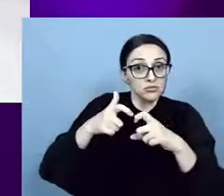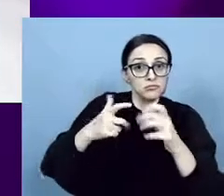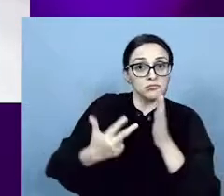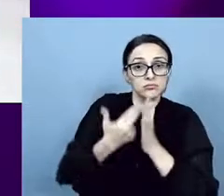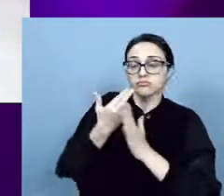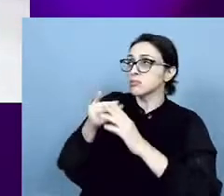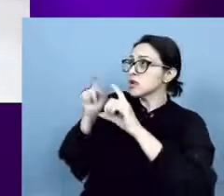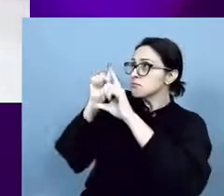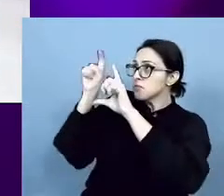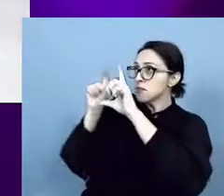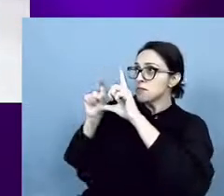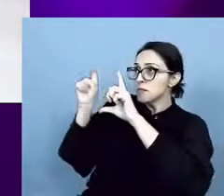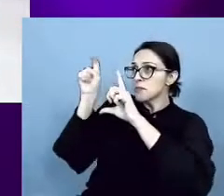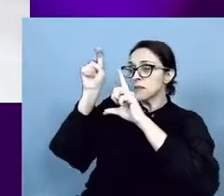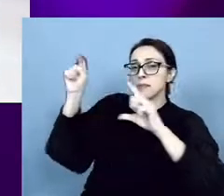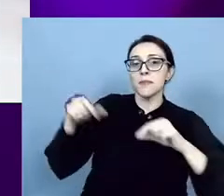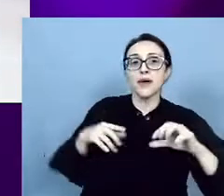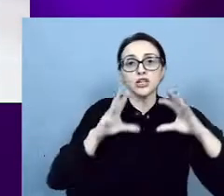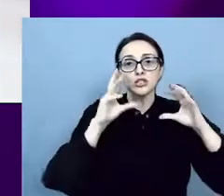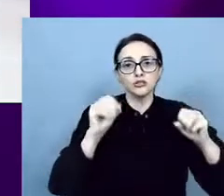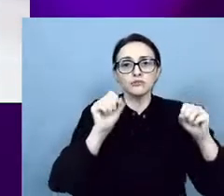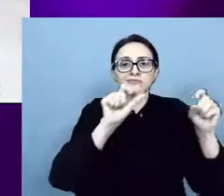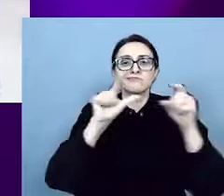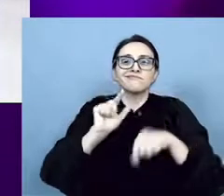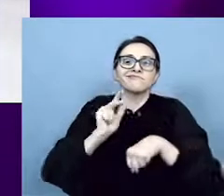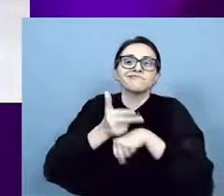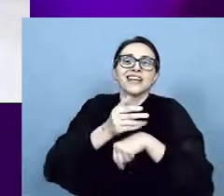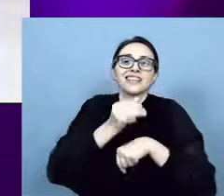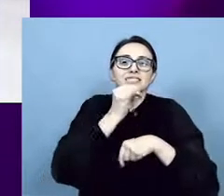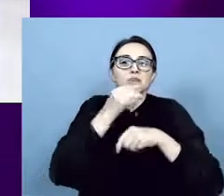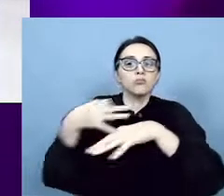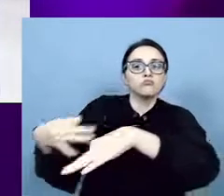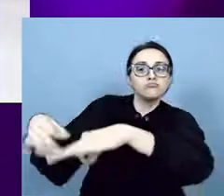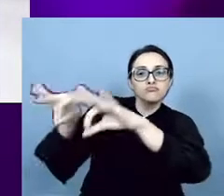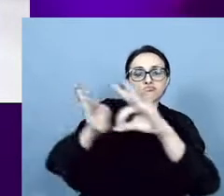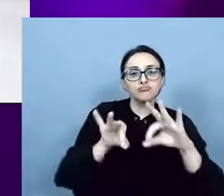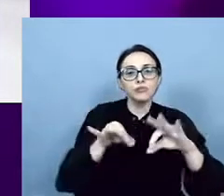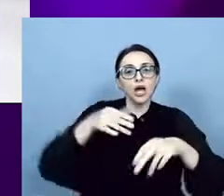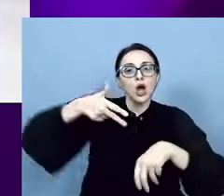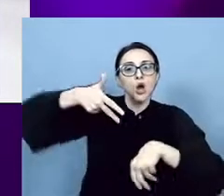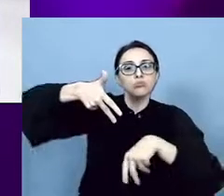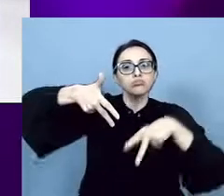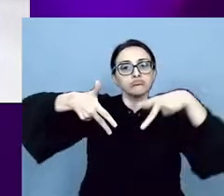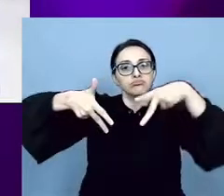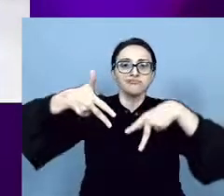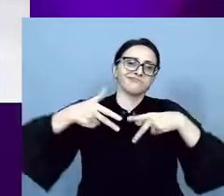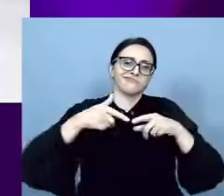do posicionamento, e aqui é só um filme mostrando a cobertura do robô, não tem necessidade de